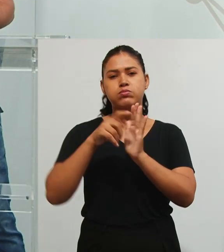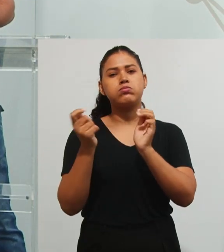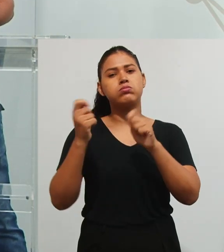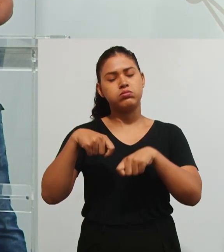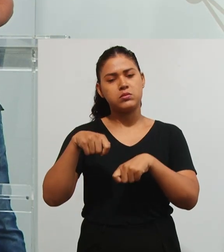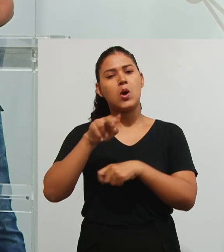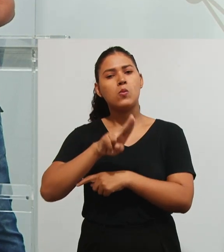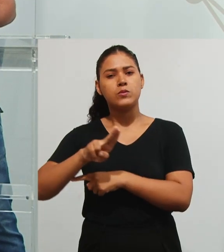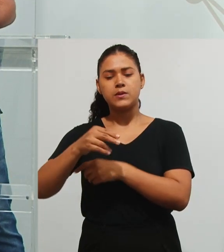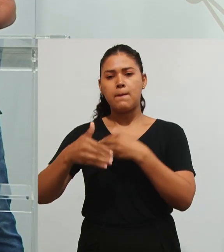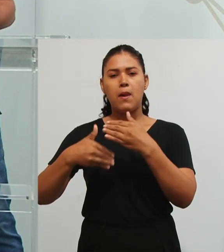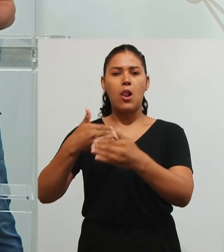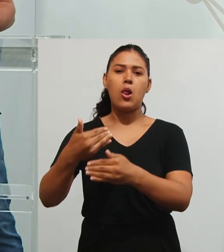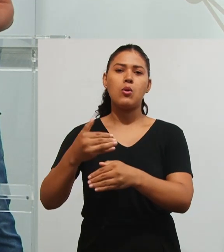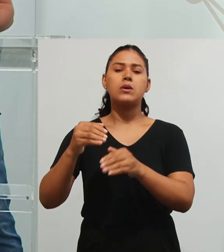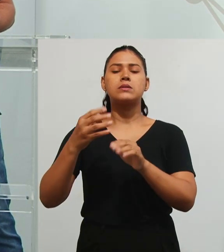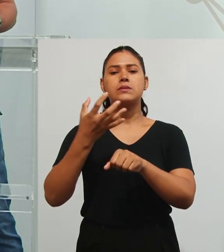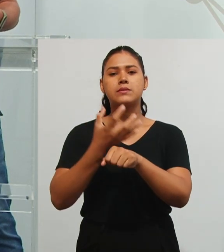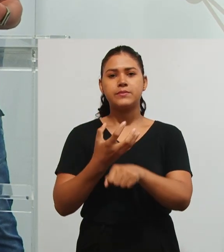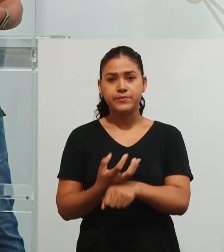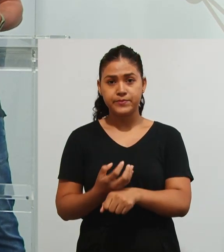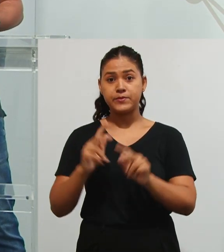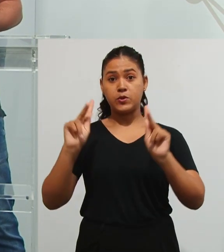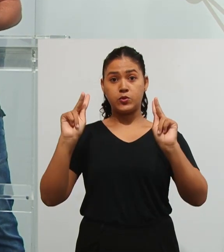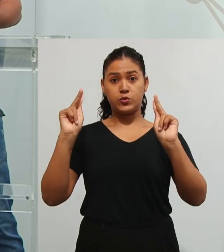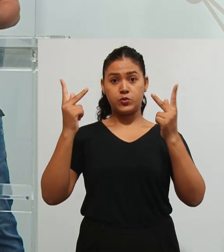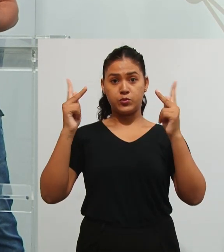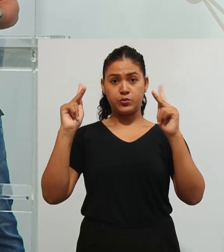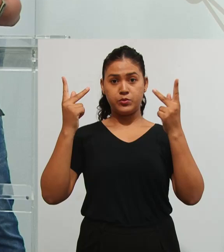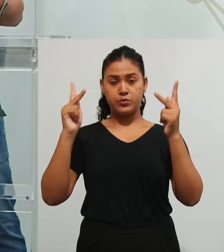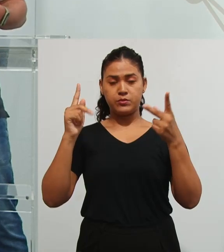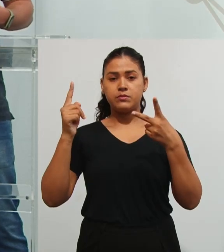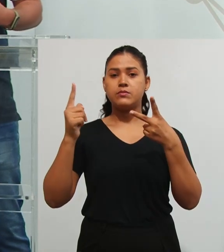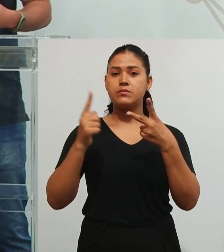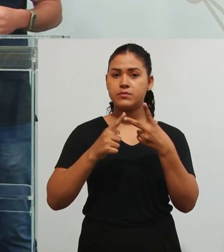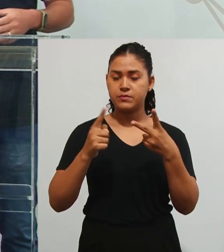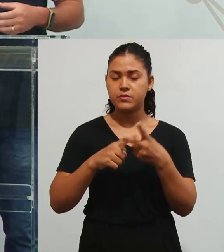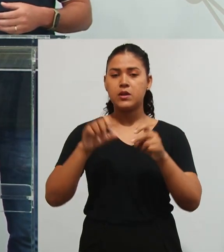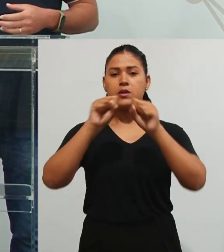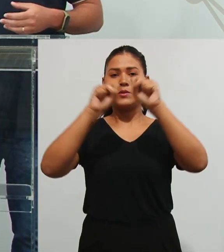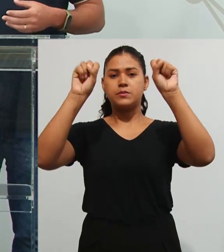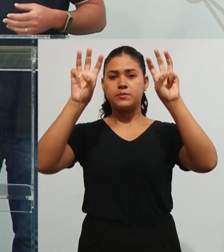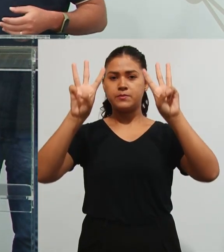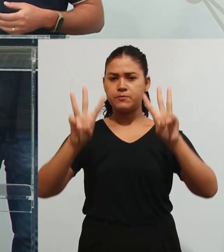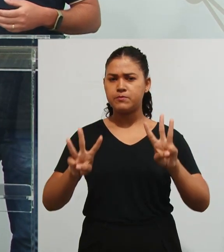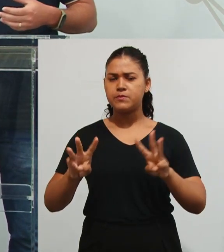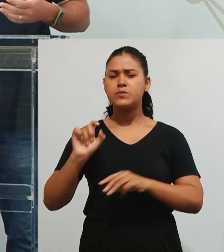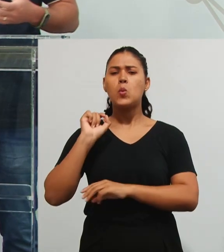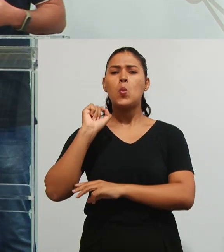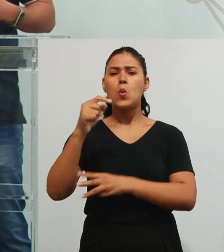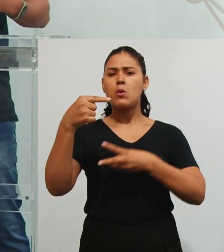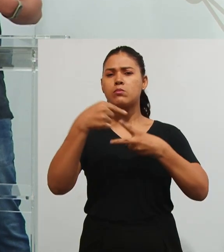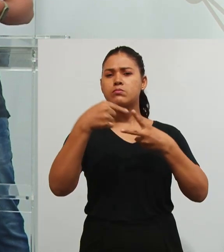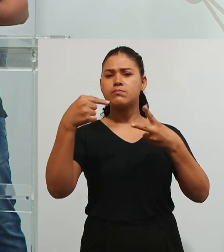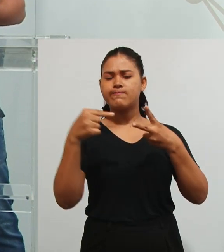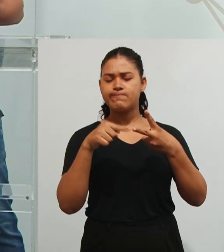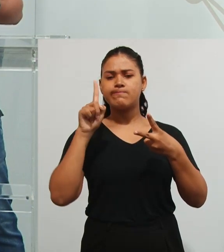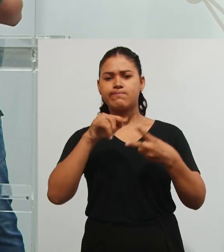nossa disciplina, são os conceitos de hardware e software, que são muito importantes, são termos técnicos